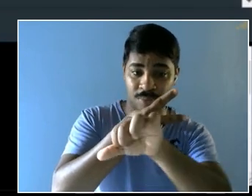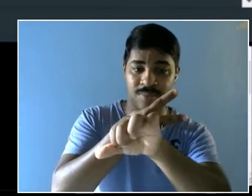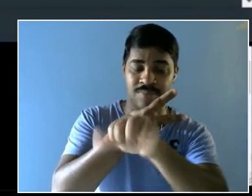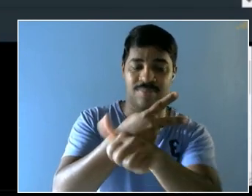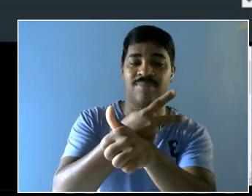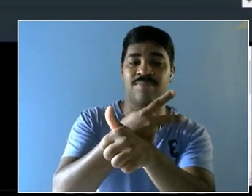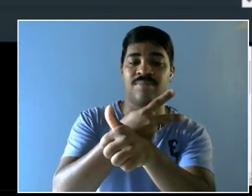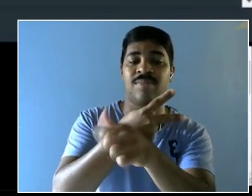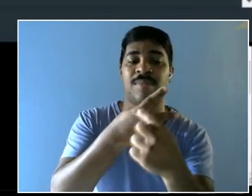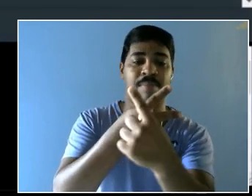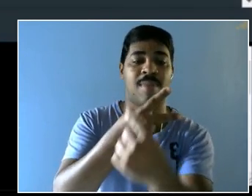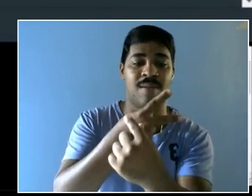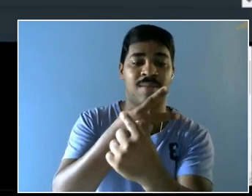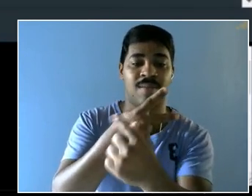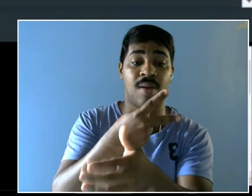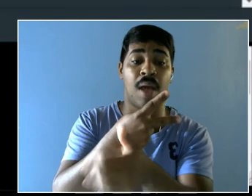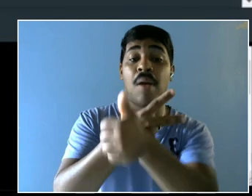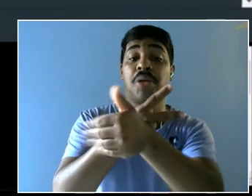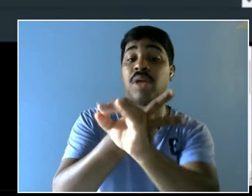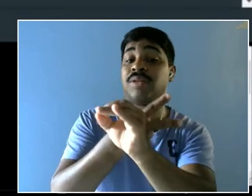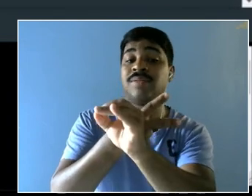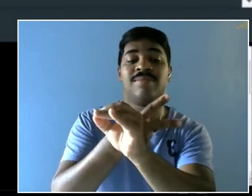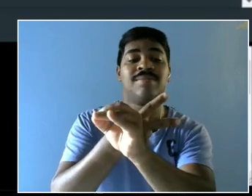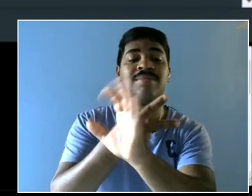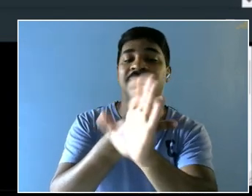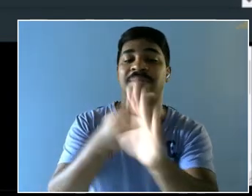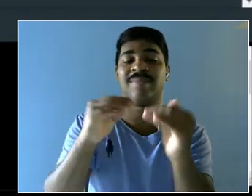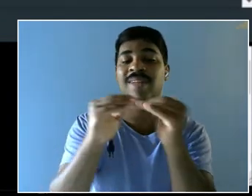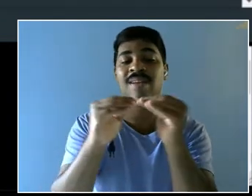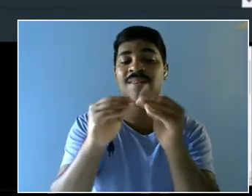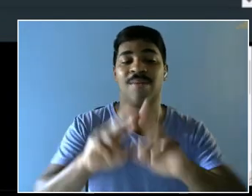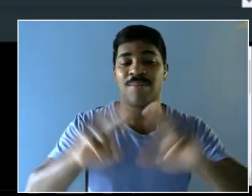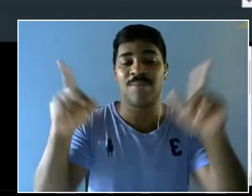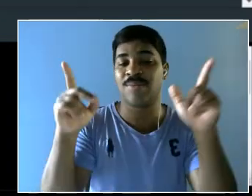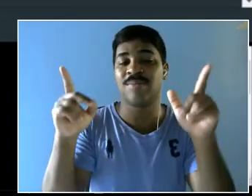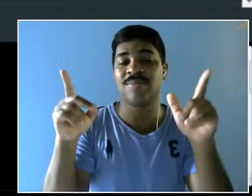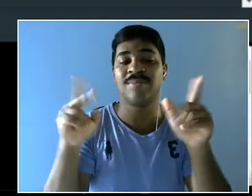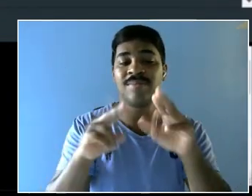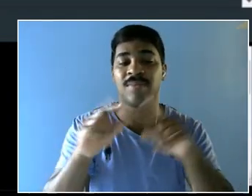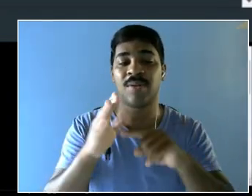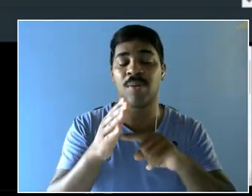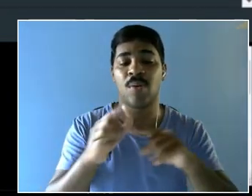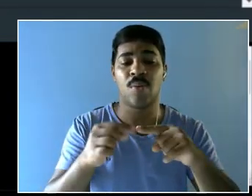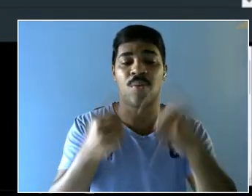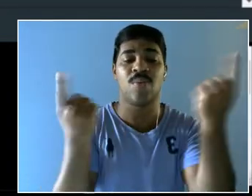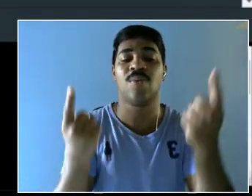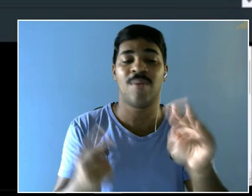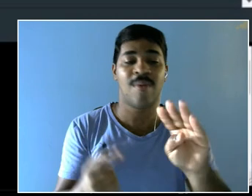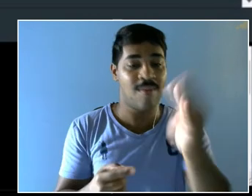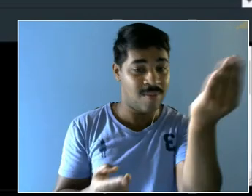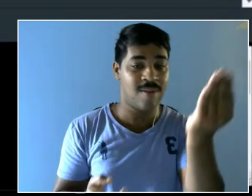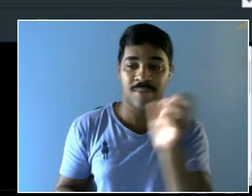Então, esse é o programa mínimo aqui para a gente ser capaz de entender realmente qual é o poder do enquanto. Então,